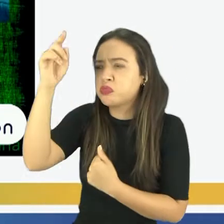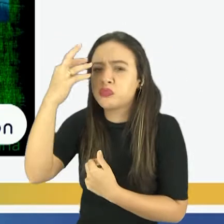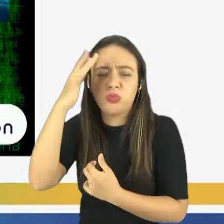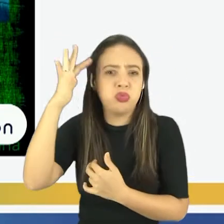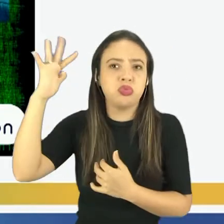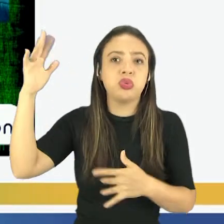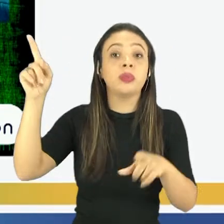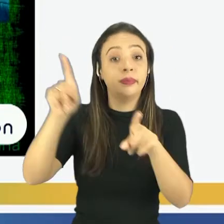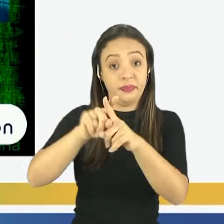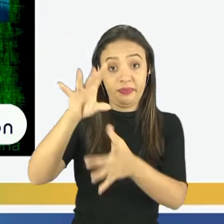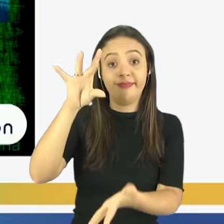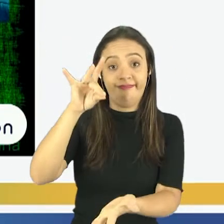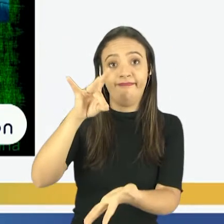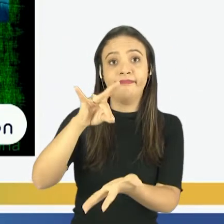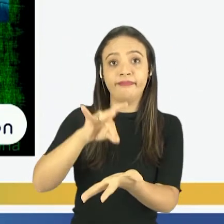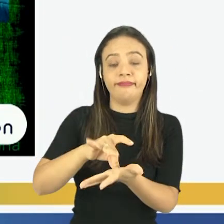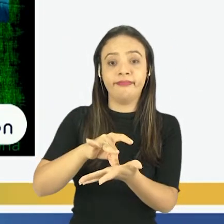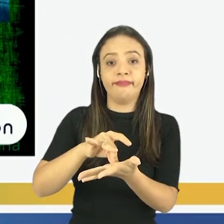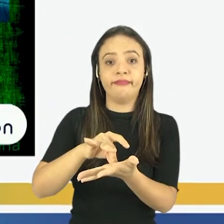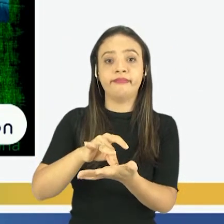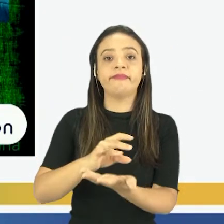realidade.